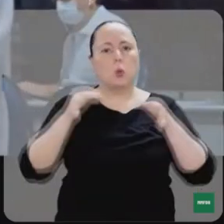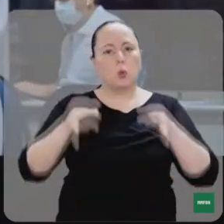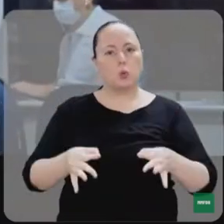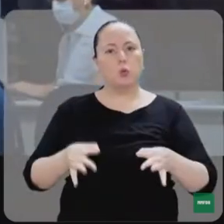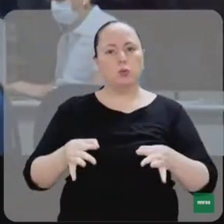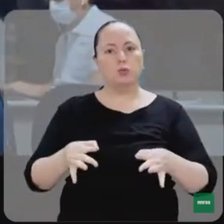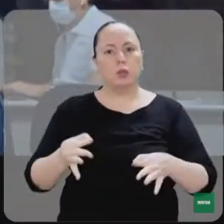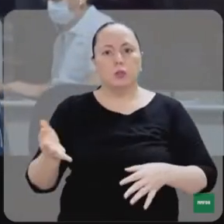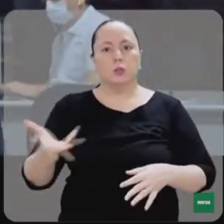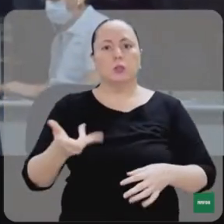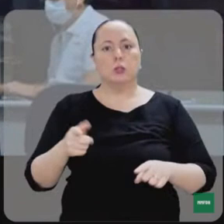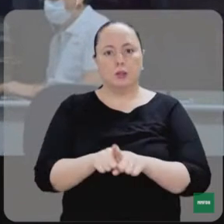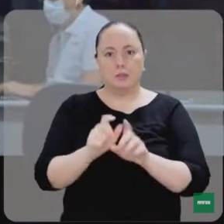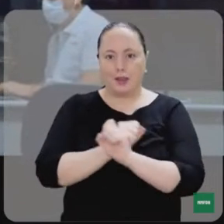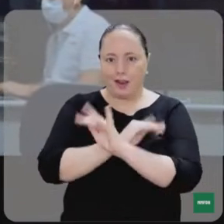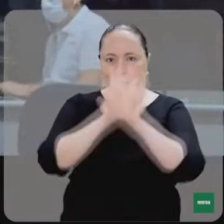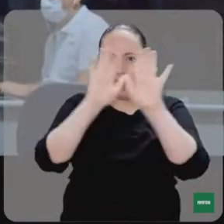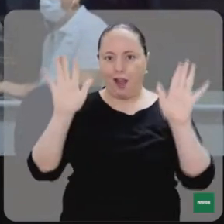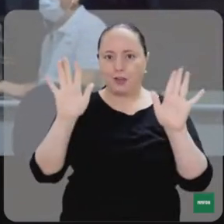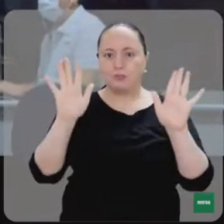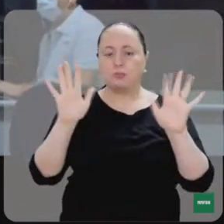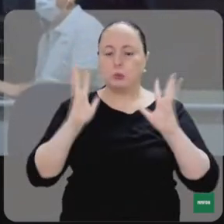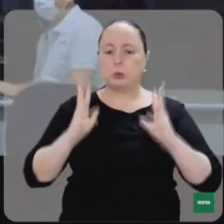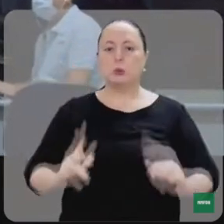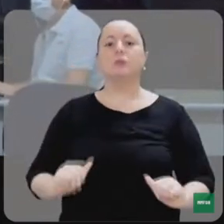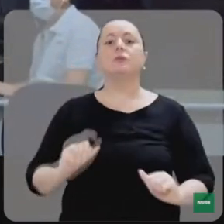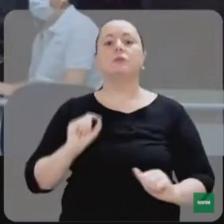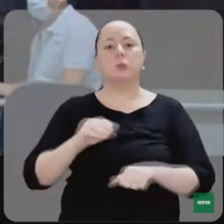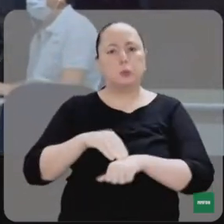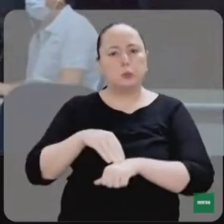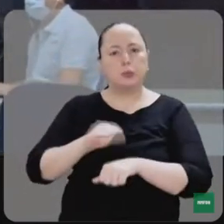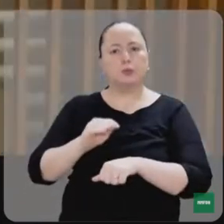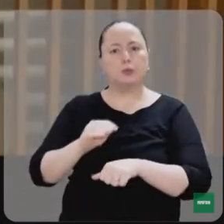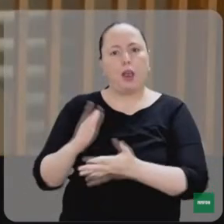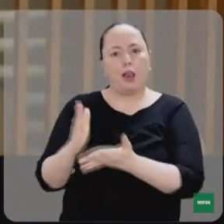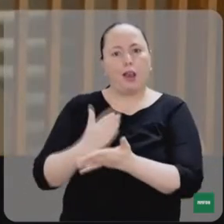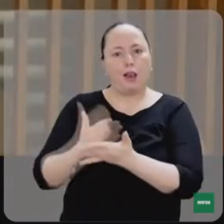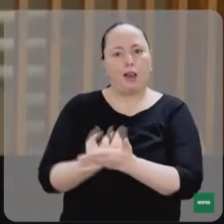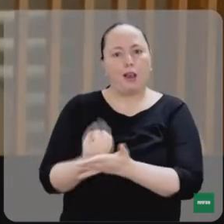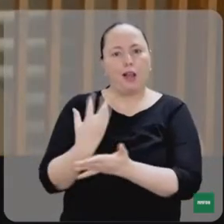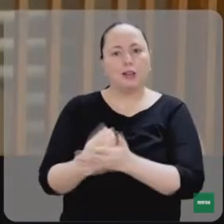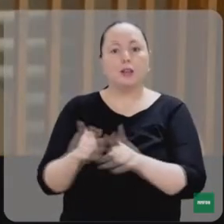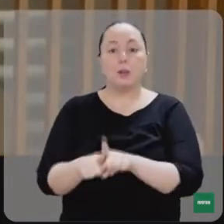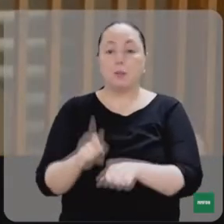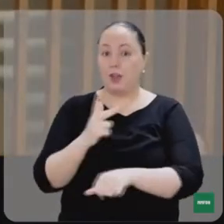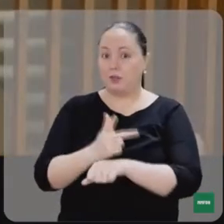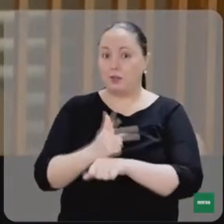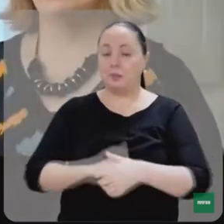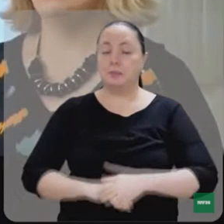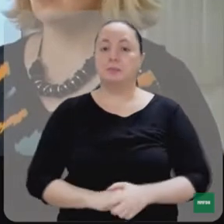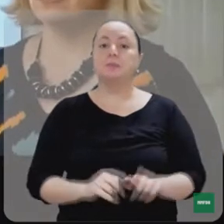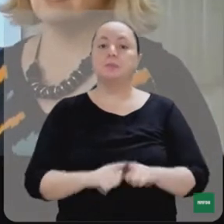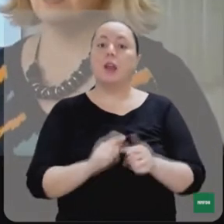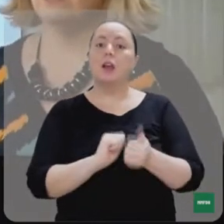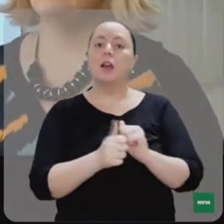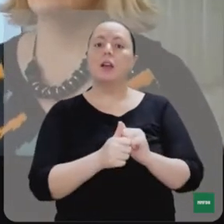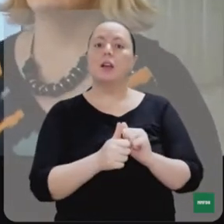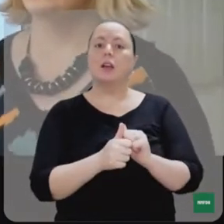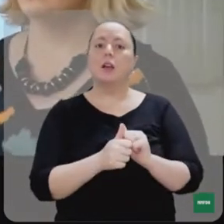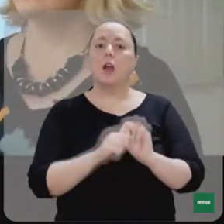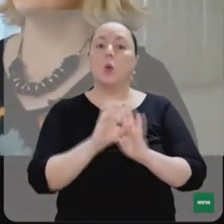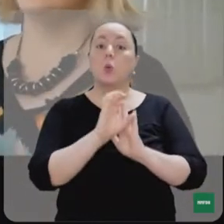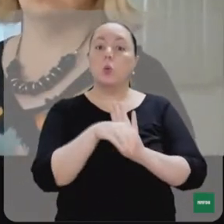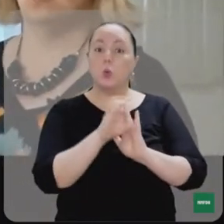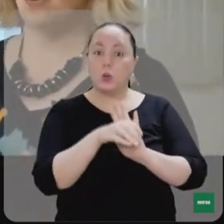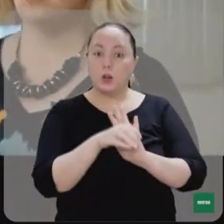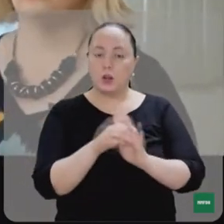com informações corretas, de forma ágil, clara e transparente, através de cartilhas e de vídeos. Adaptamos a